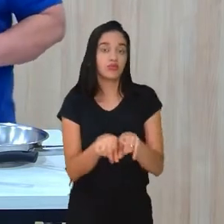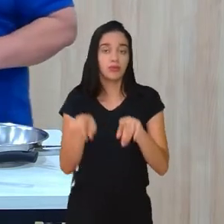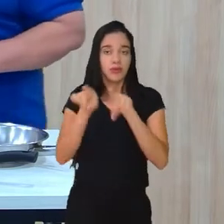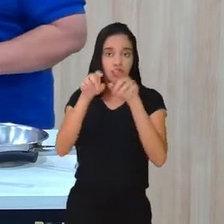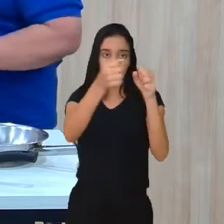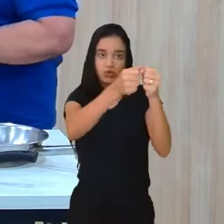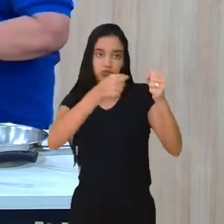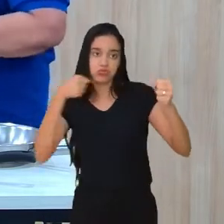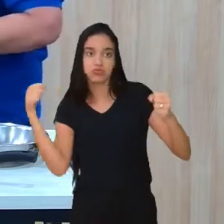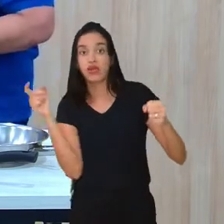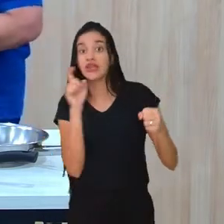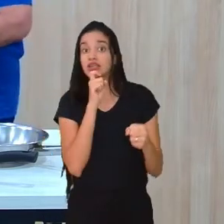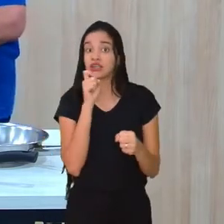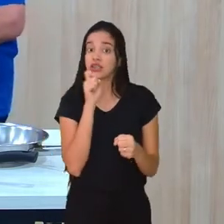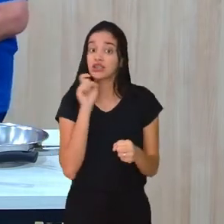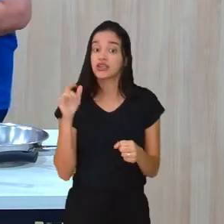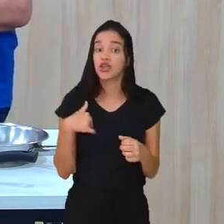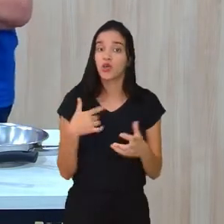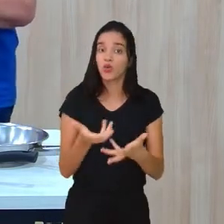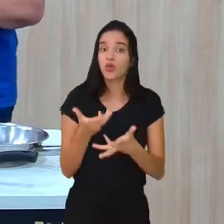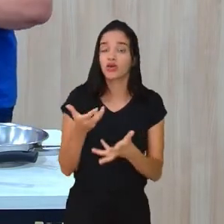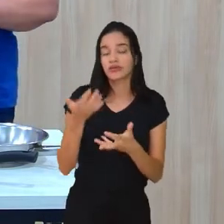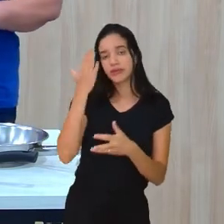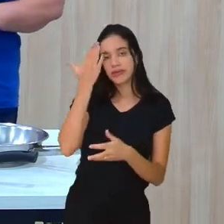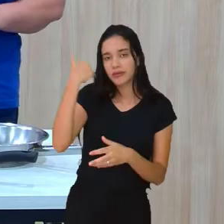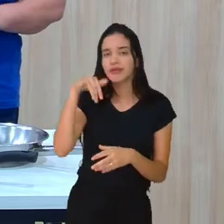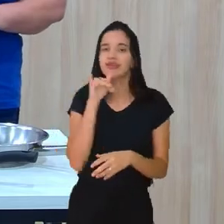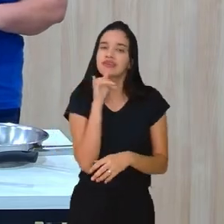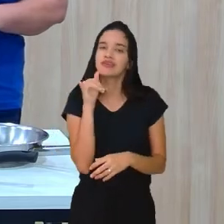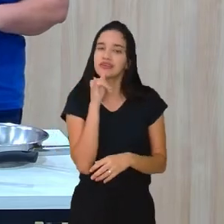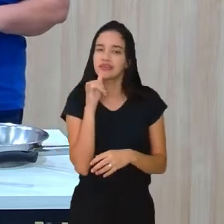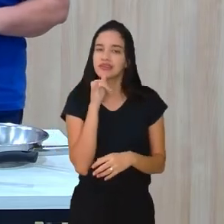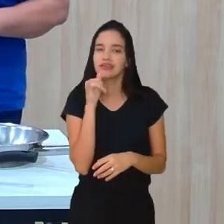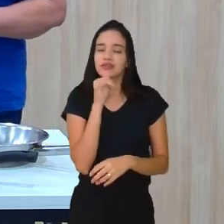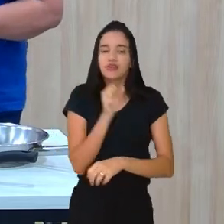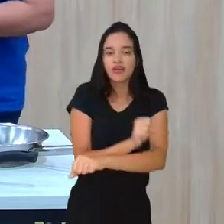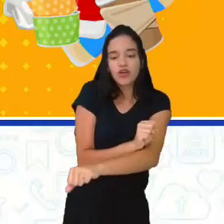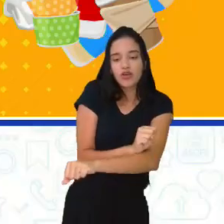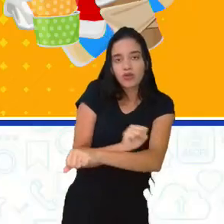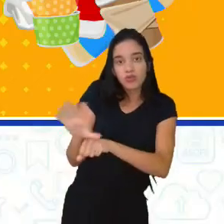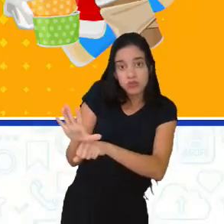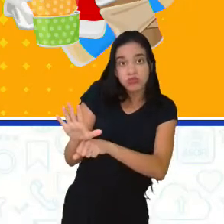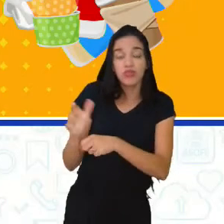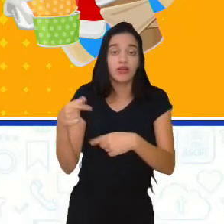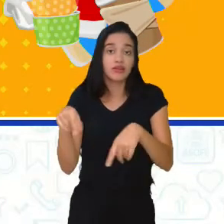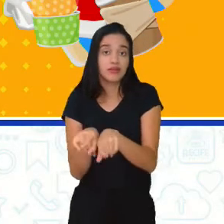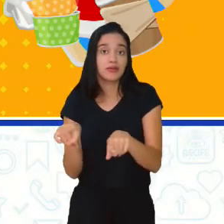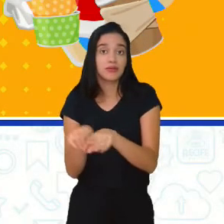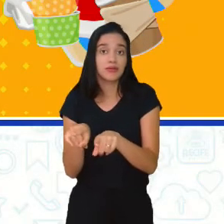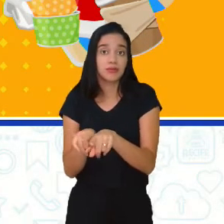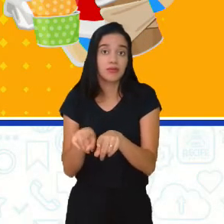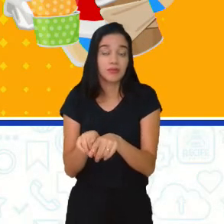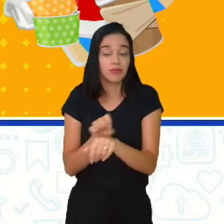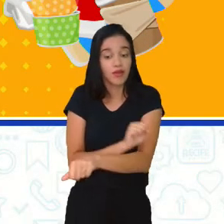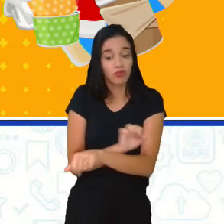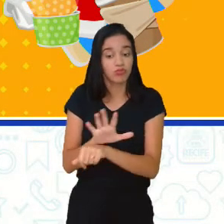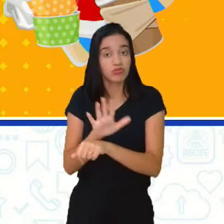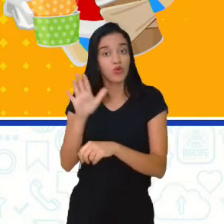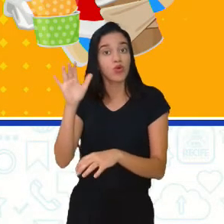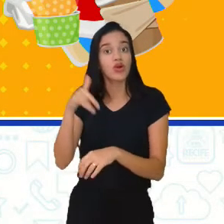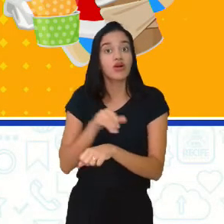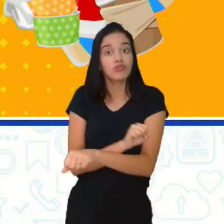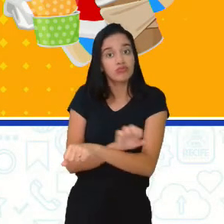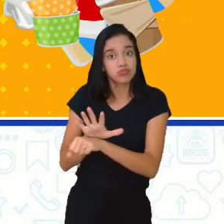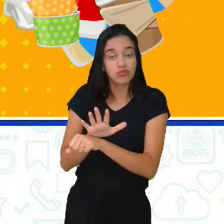né? E aí eu estou querendo saber, tem exemplo de bons condutores e tem exemplo de maus condutores.